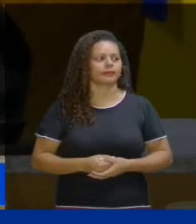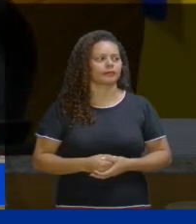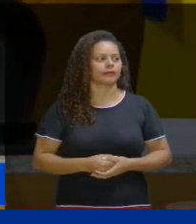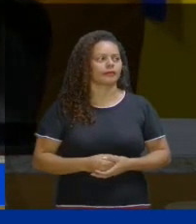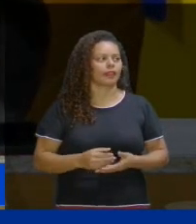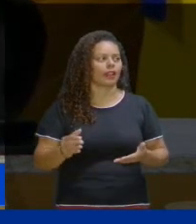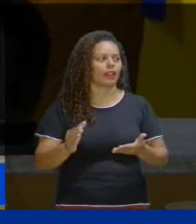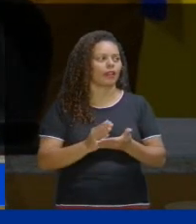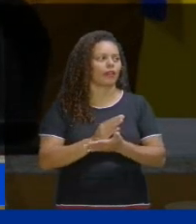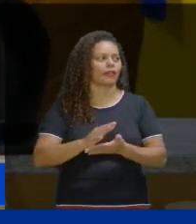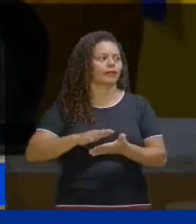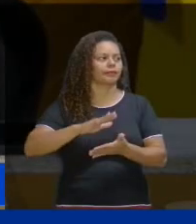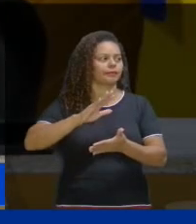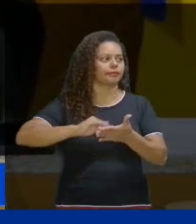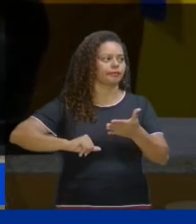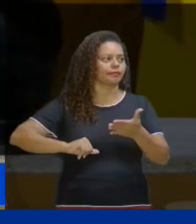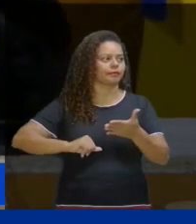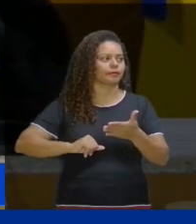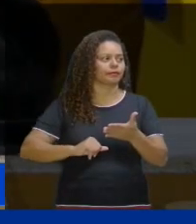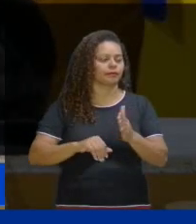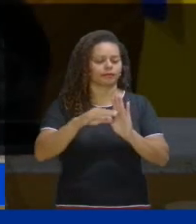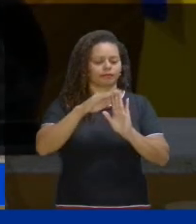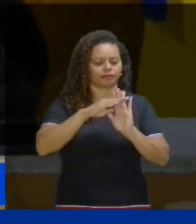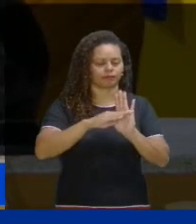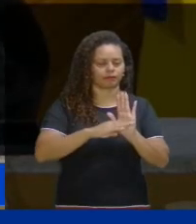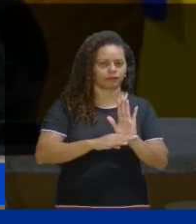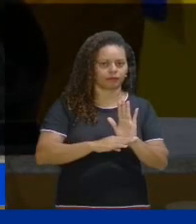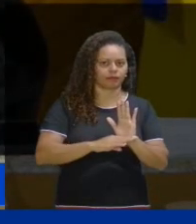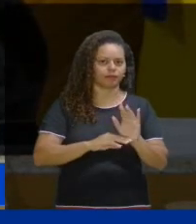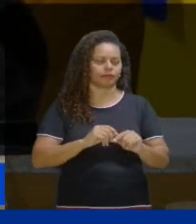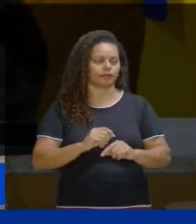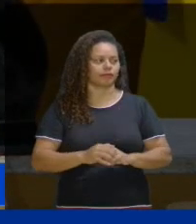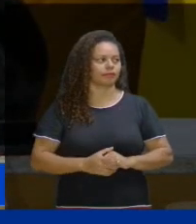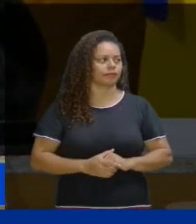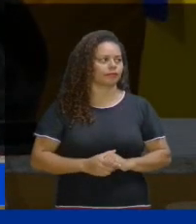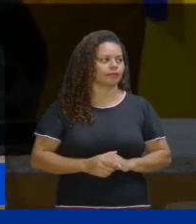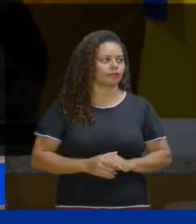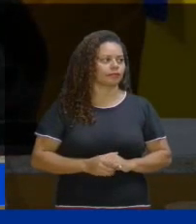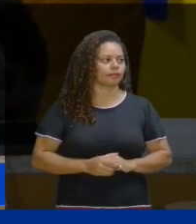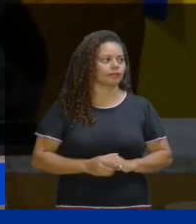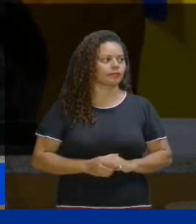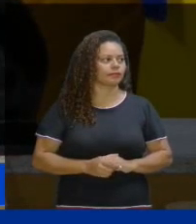Retirados de pauta. Permanece o foco do desembargador Mário Mazurek.